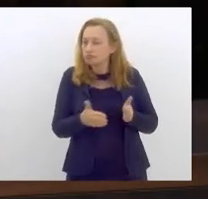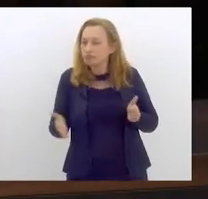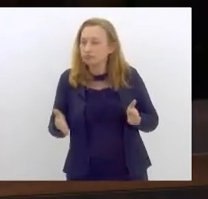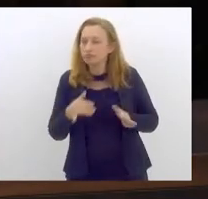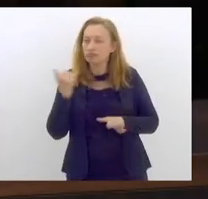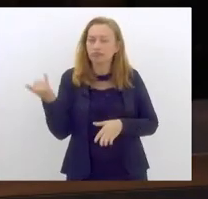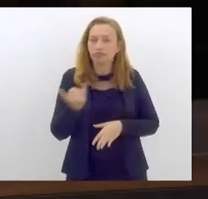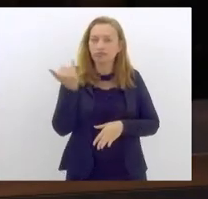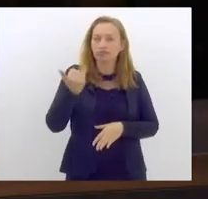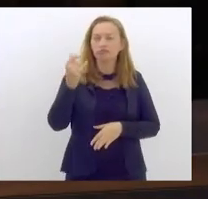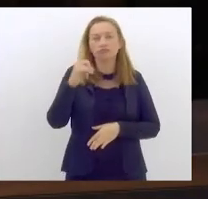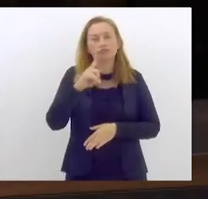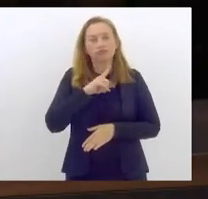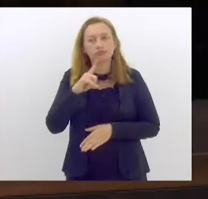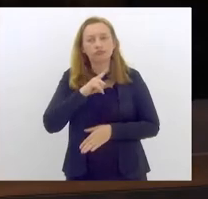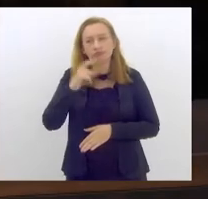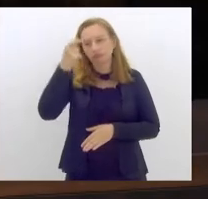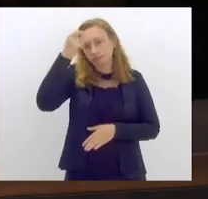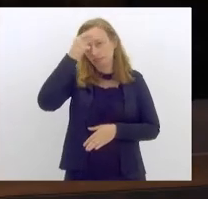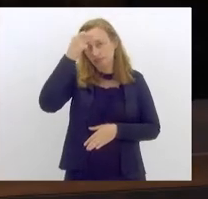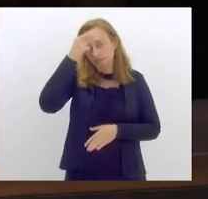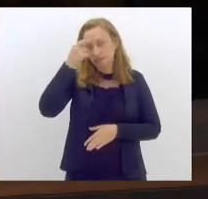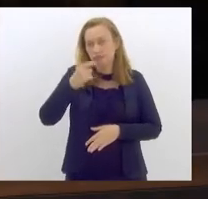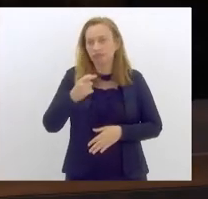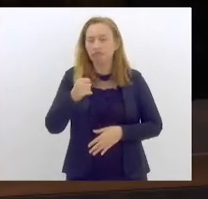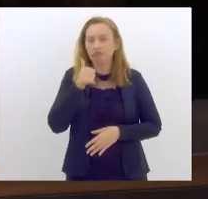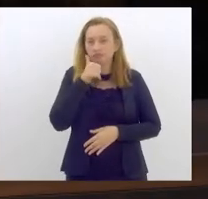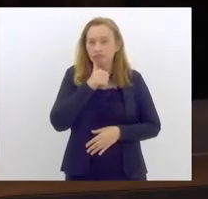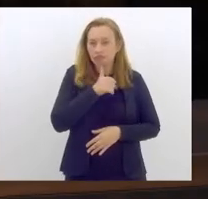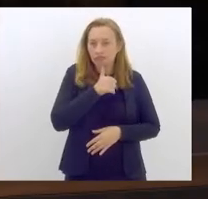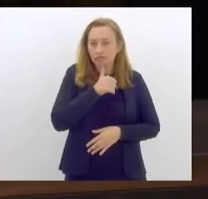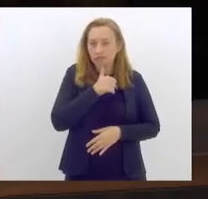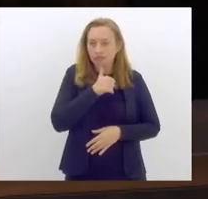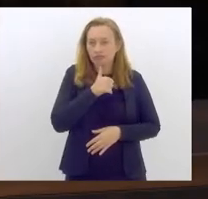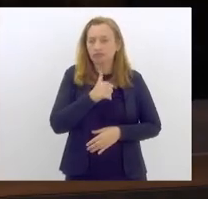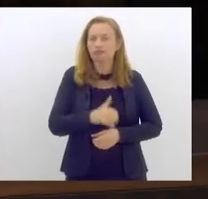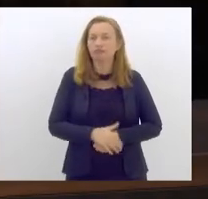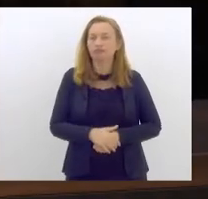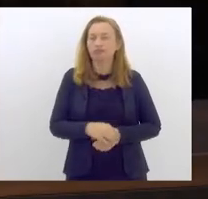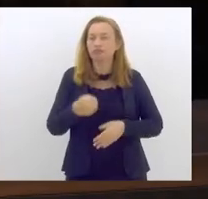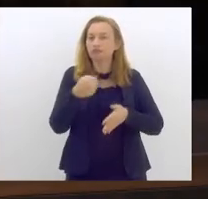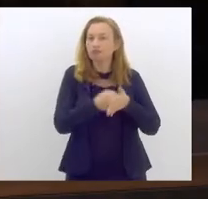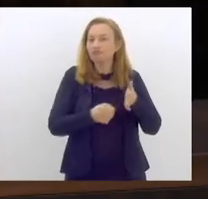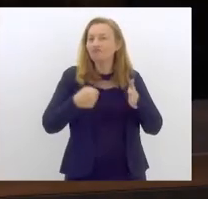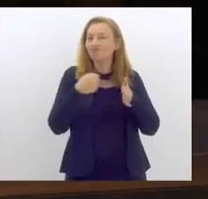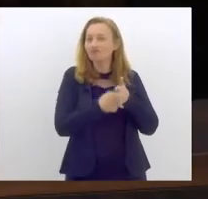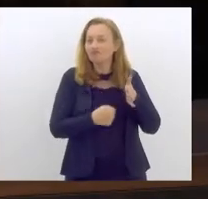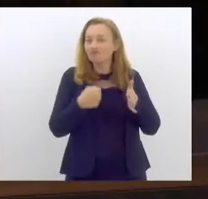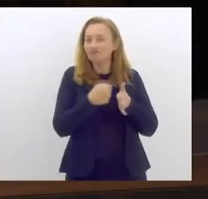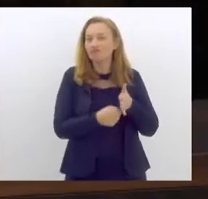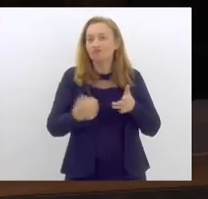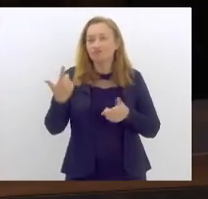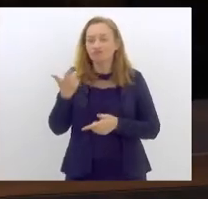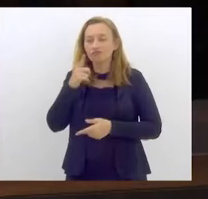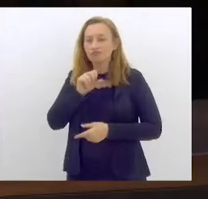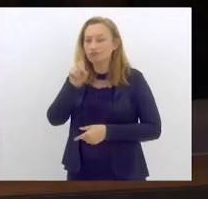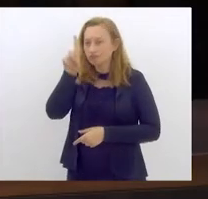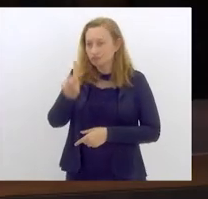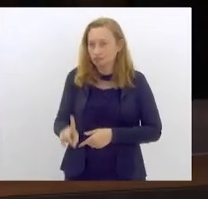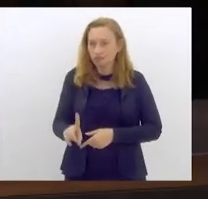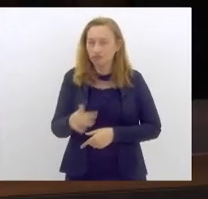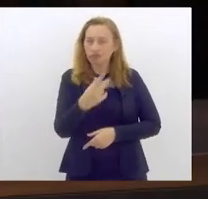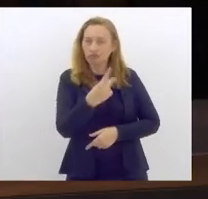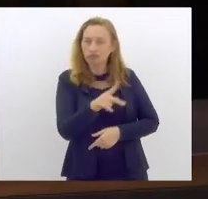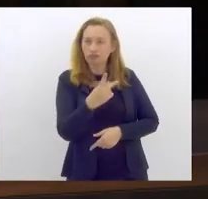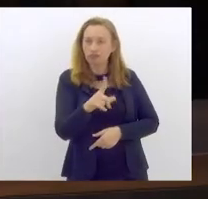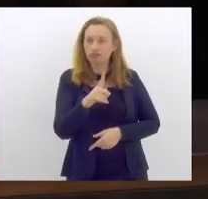que nós temos que é de conscientização das mulheres para lutar e conquistar o seu direito que